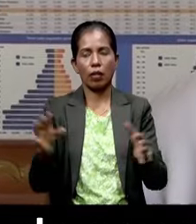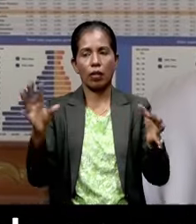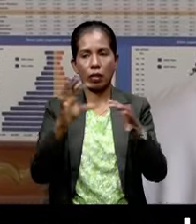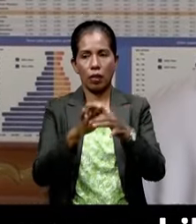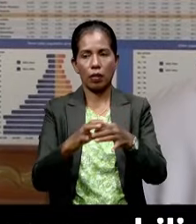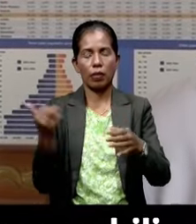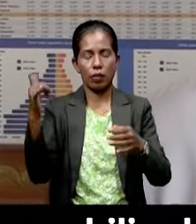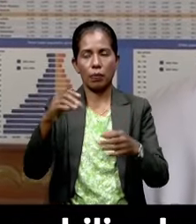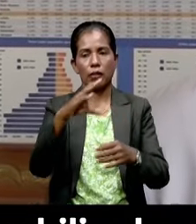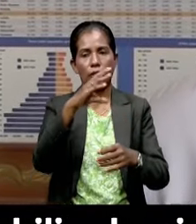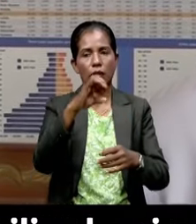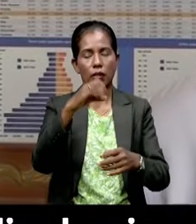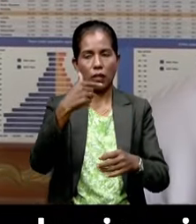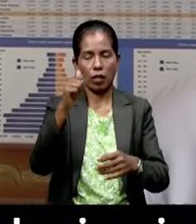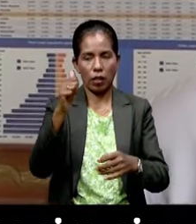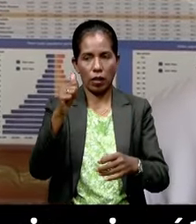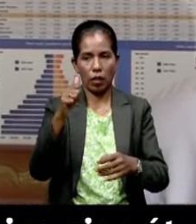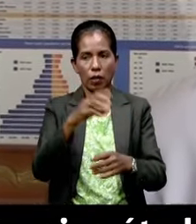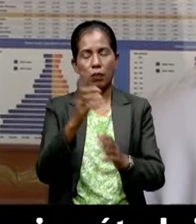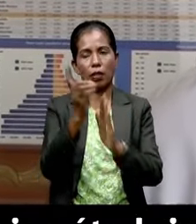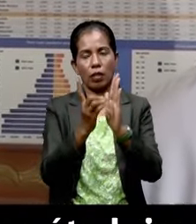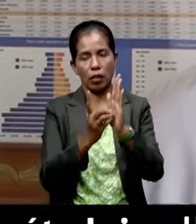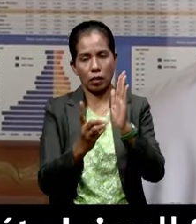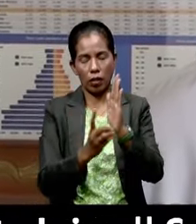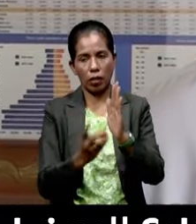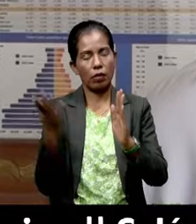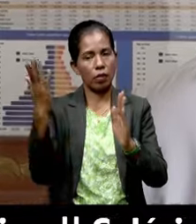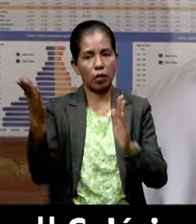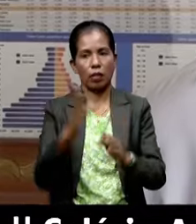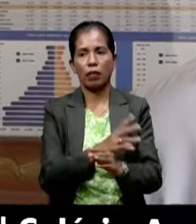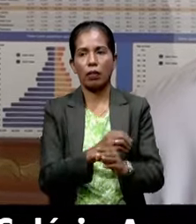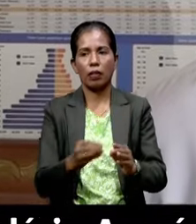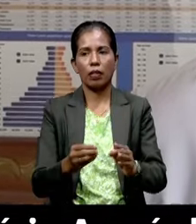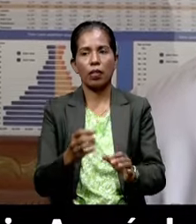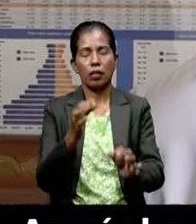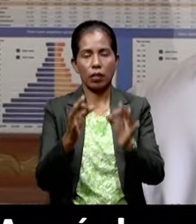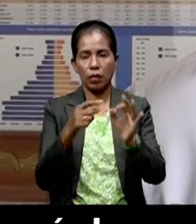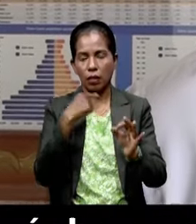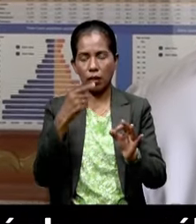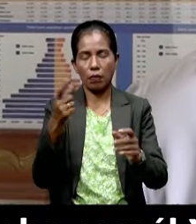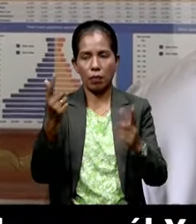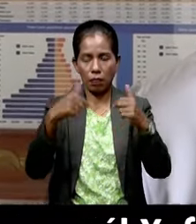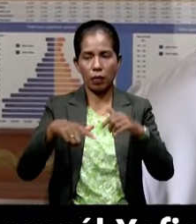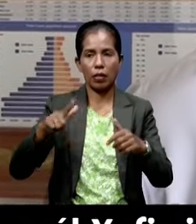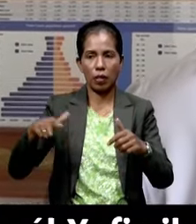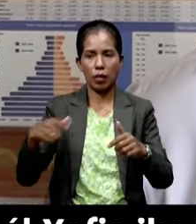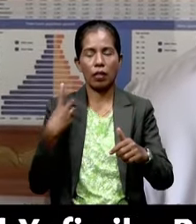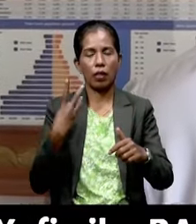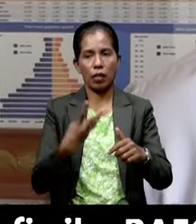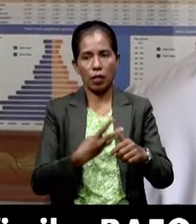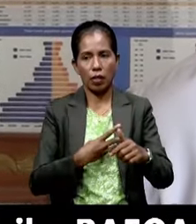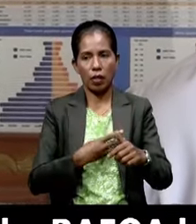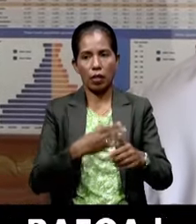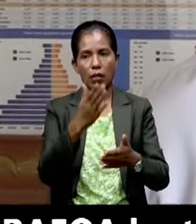ba sigap ba base dados ia ya central quando se maka mai tarde automaticamente ku